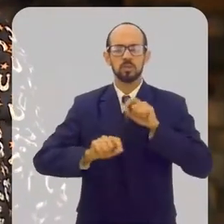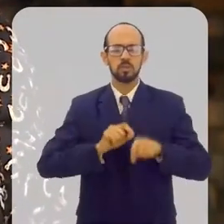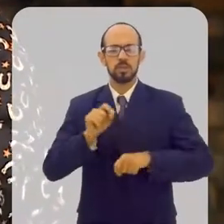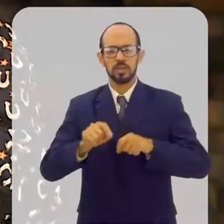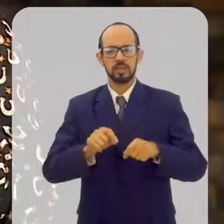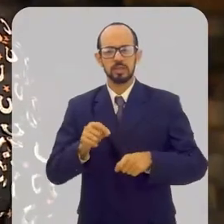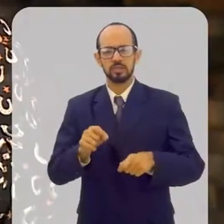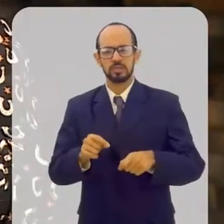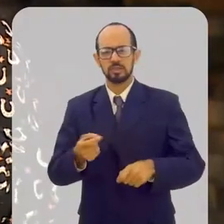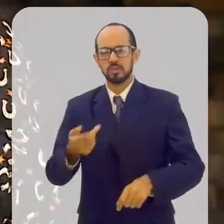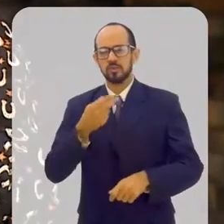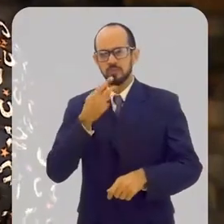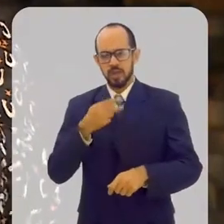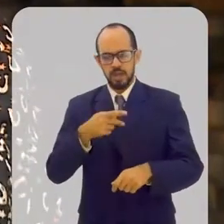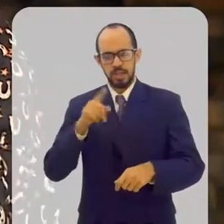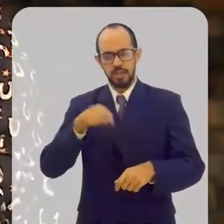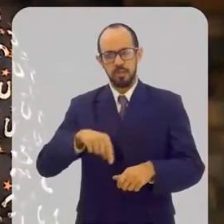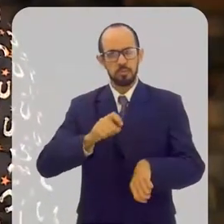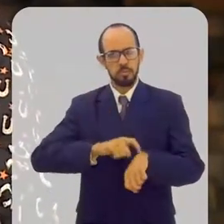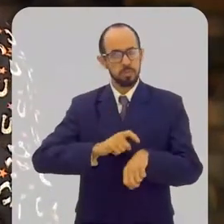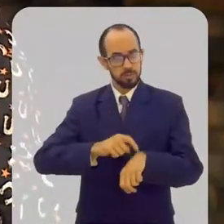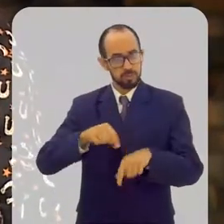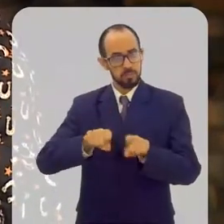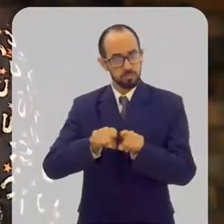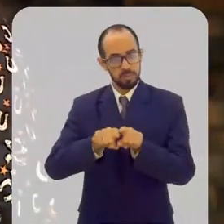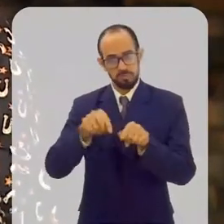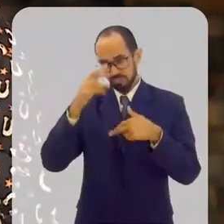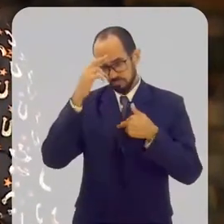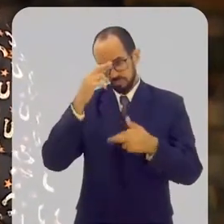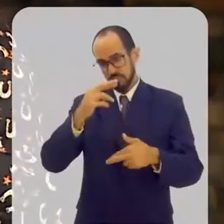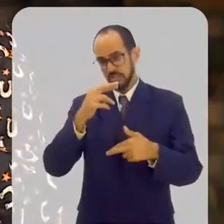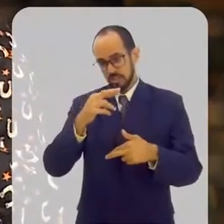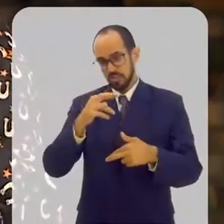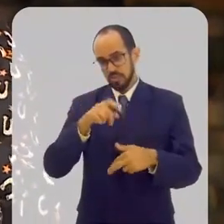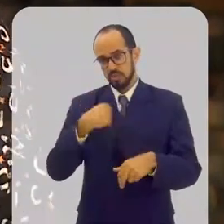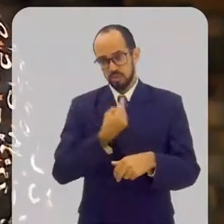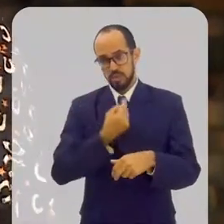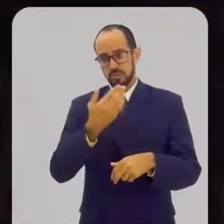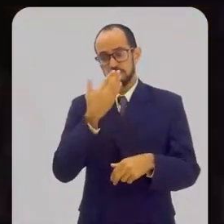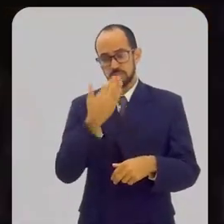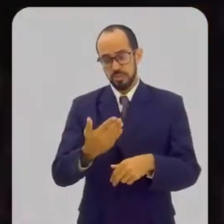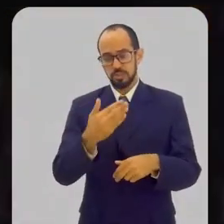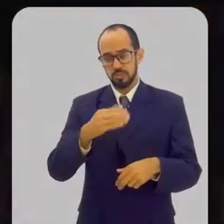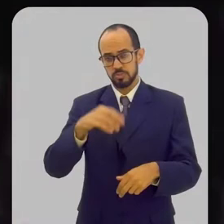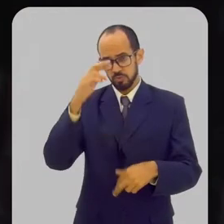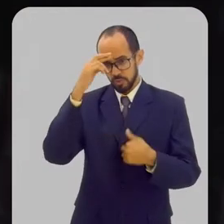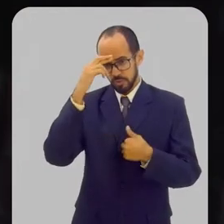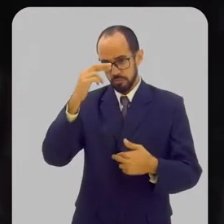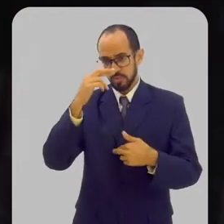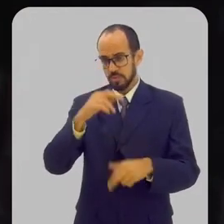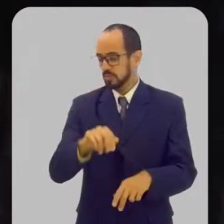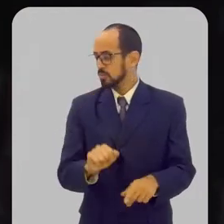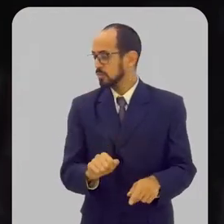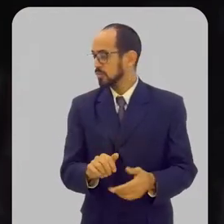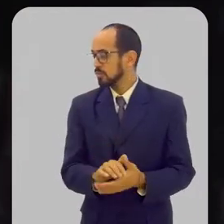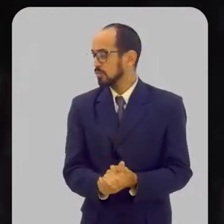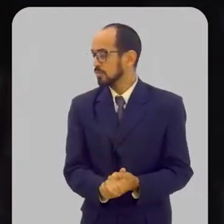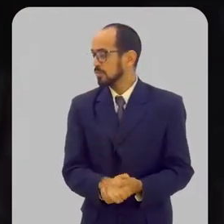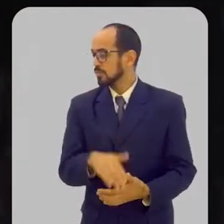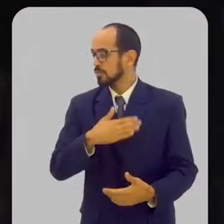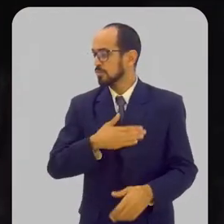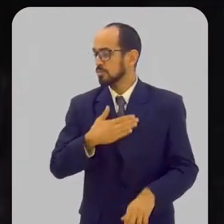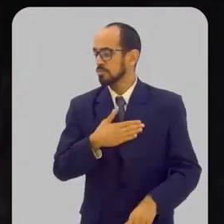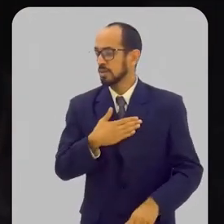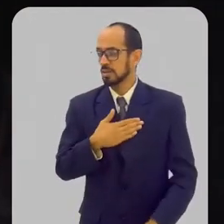cacos. Então está na hora do respeito, da gente solicitar e pedir o respeito. Então gostaria muito que